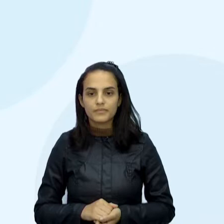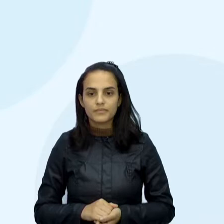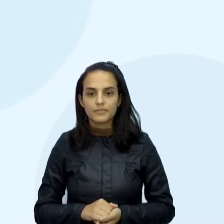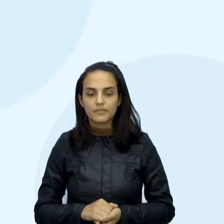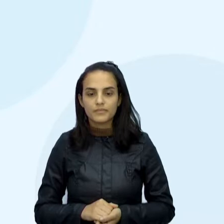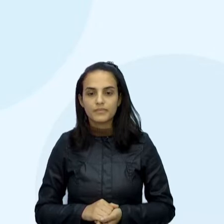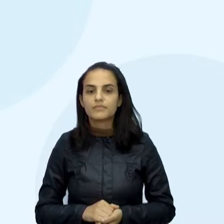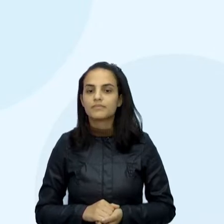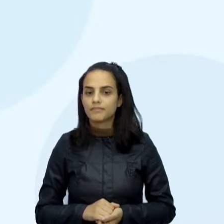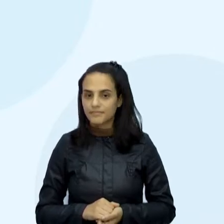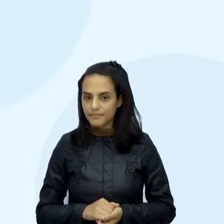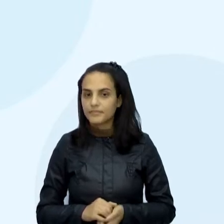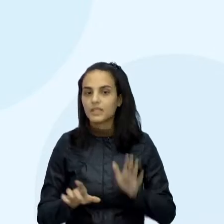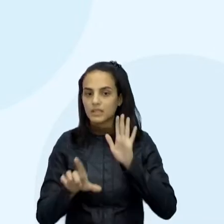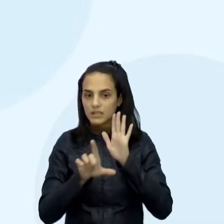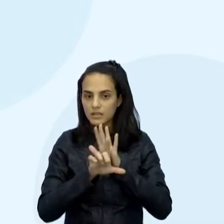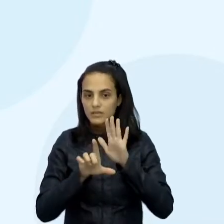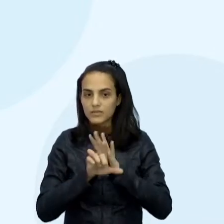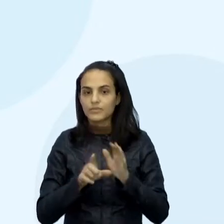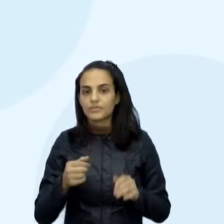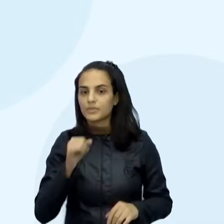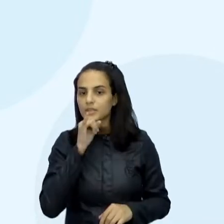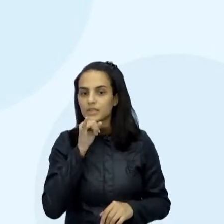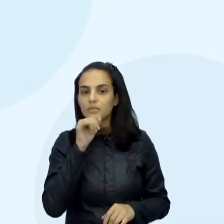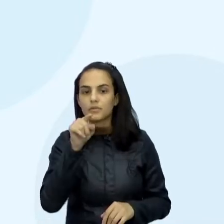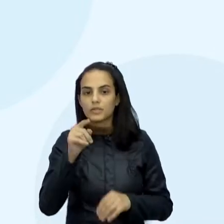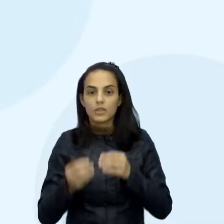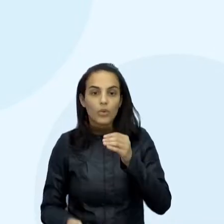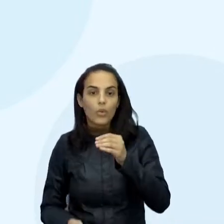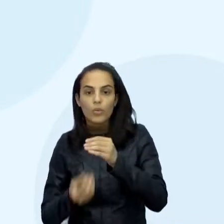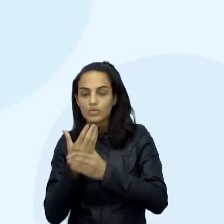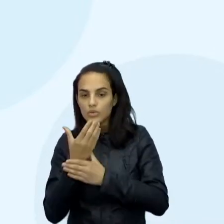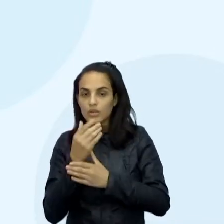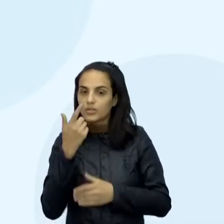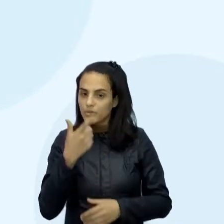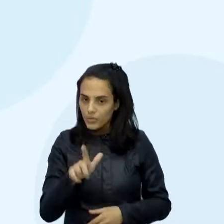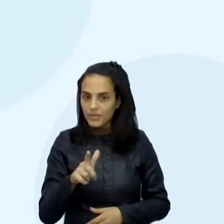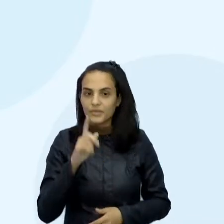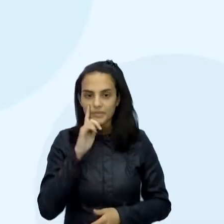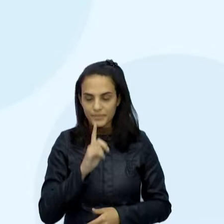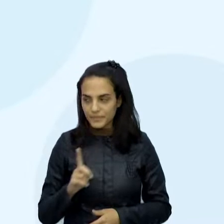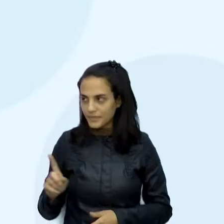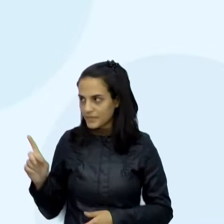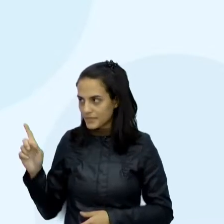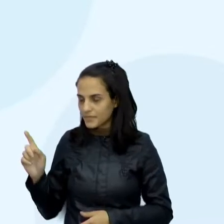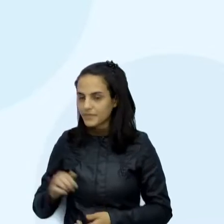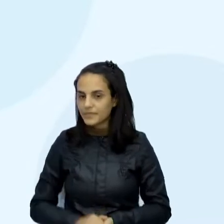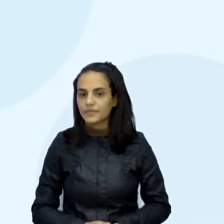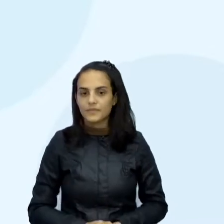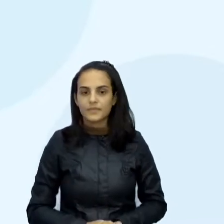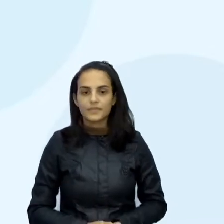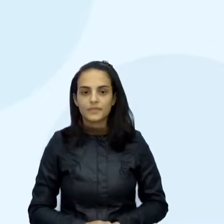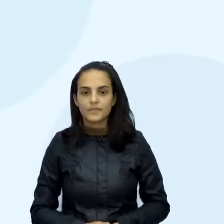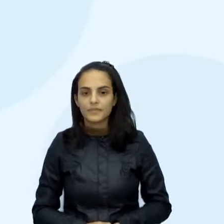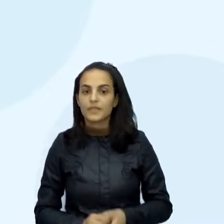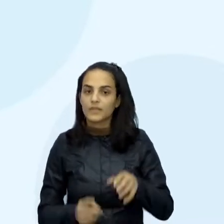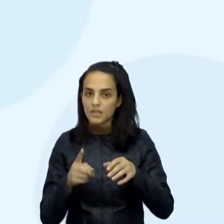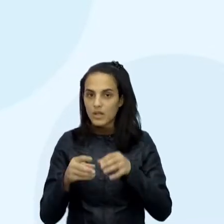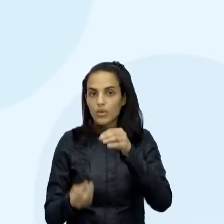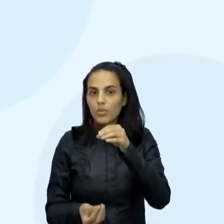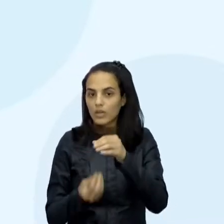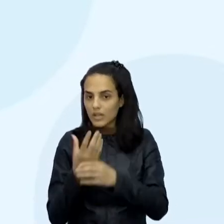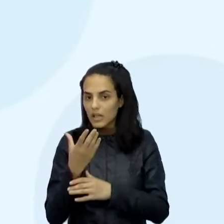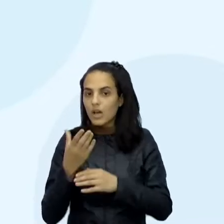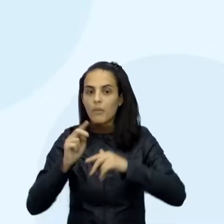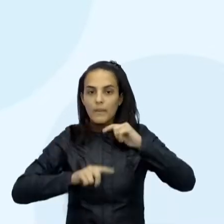Tá aí, ó, a segunda lei da termodinâmica. Quando você constrói uma máquina, ó, de novo, deixa eu voltar aqui. Quando você constrói uma